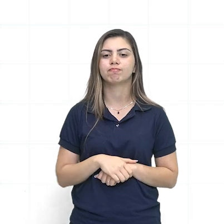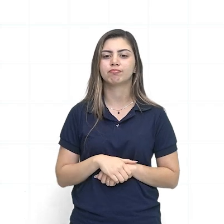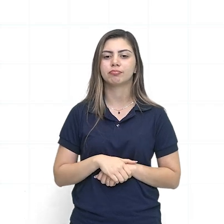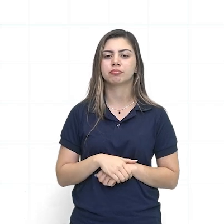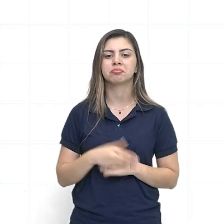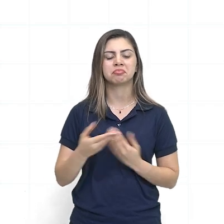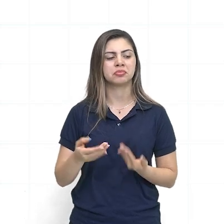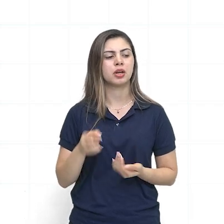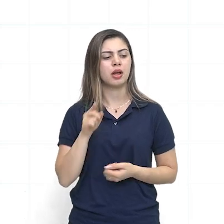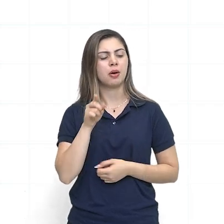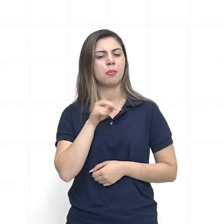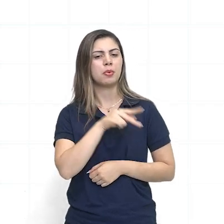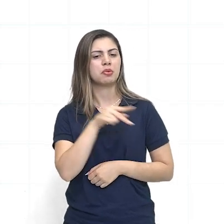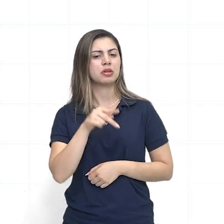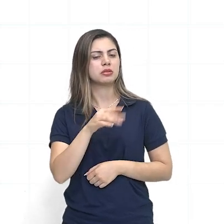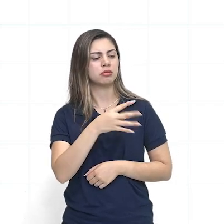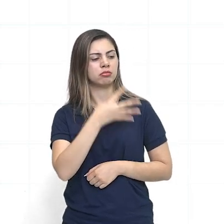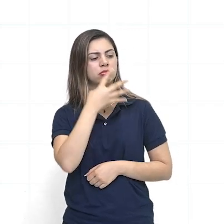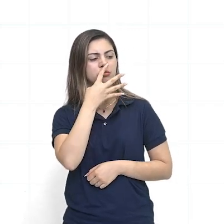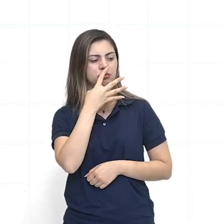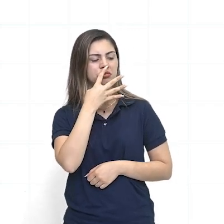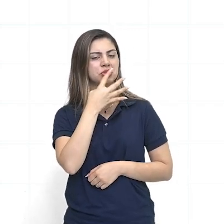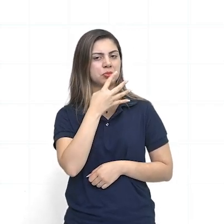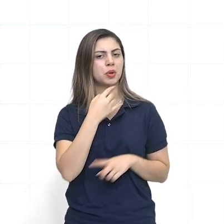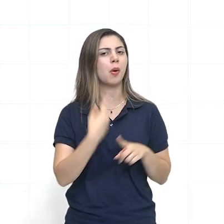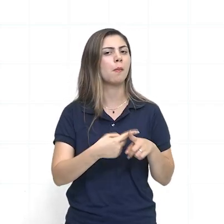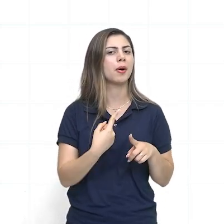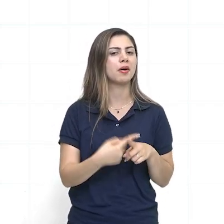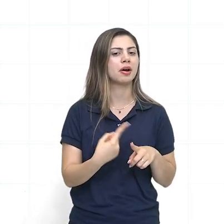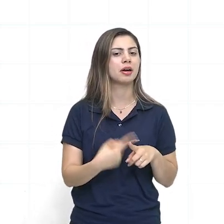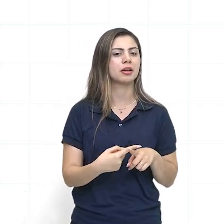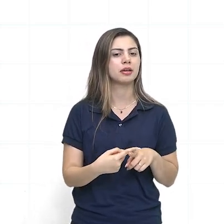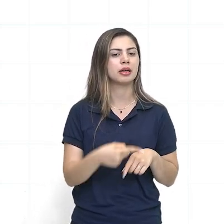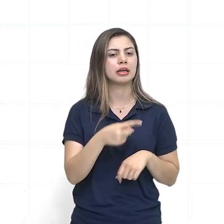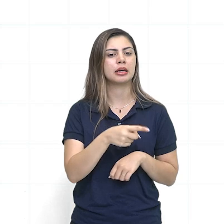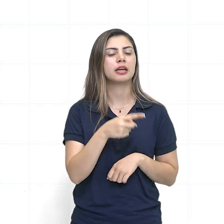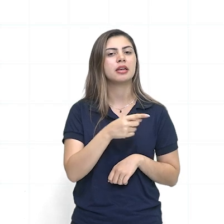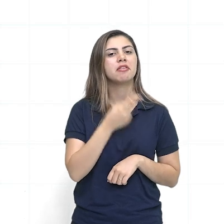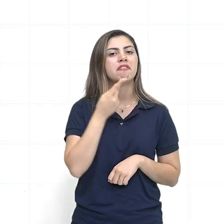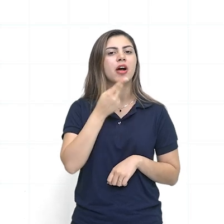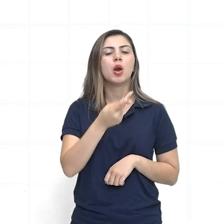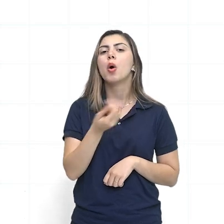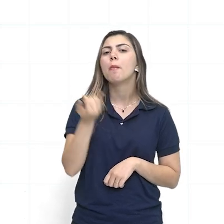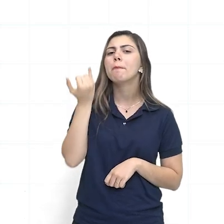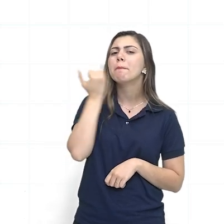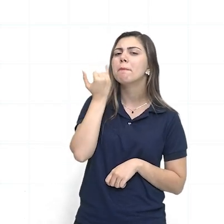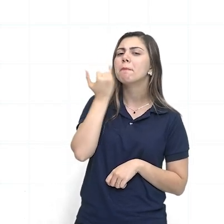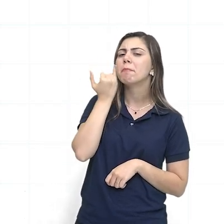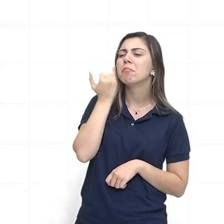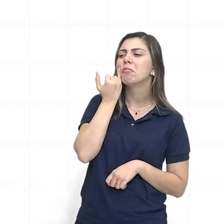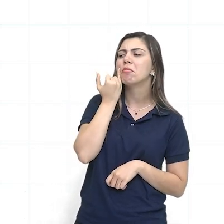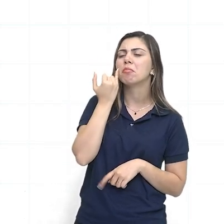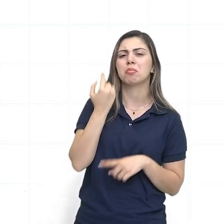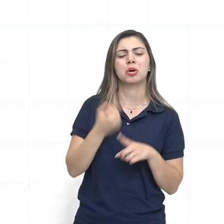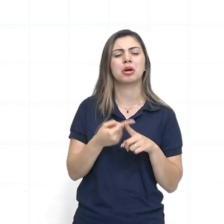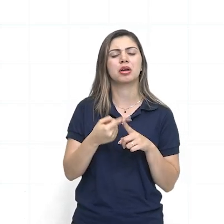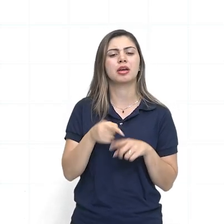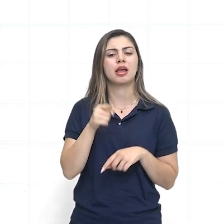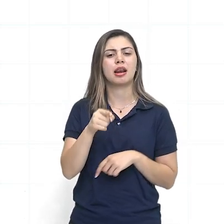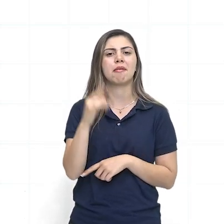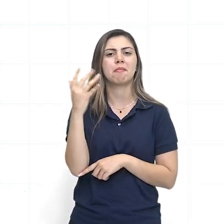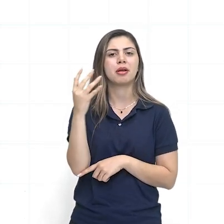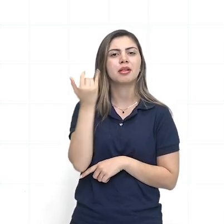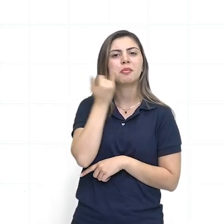justamente se admirou do que ele colocou, né? Porque ele disse preguiçosa. Por que preguiçosa? Uma planta